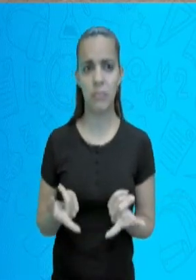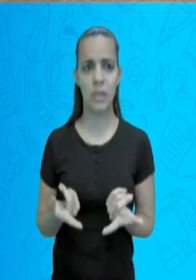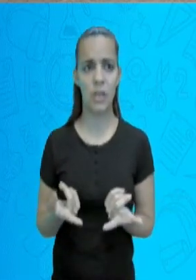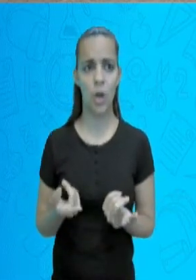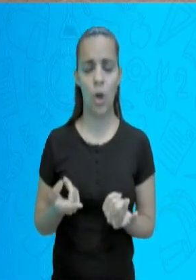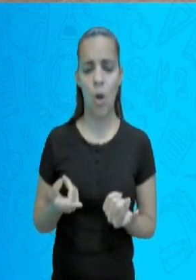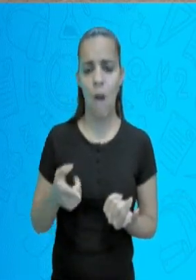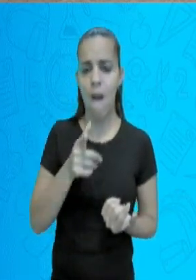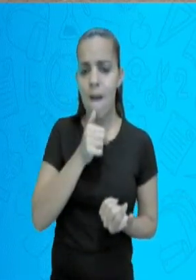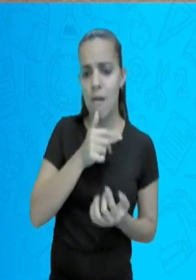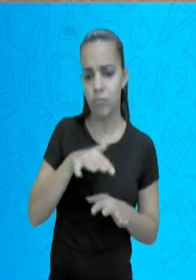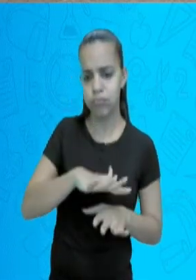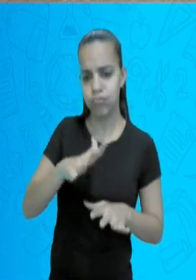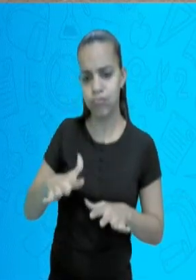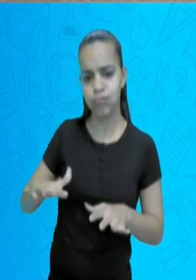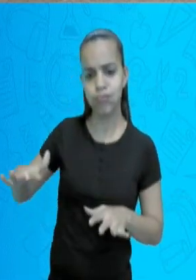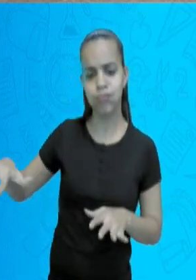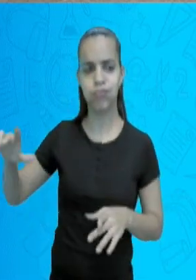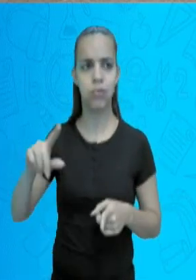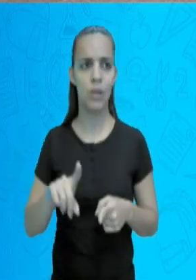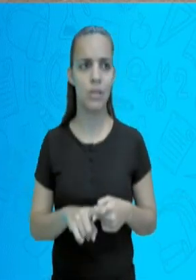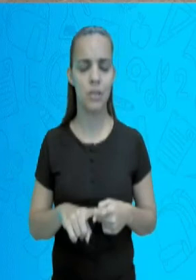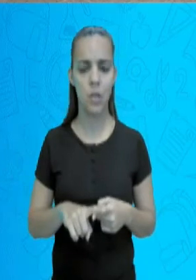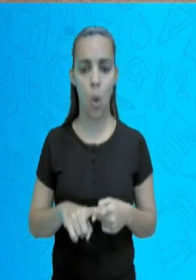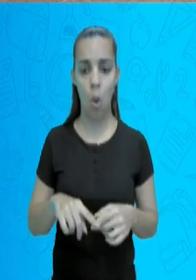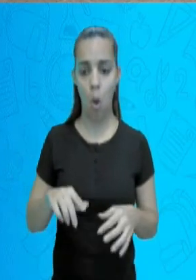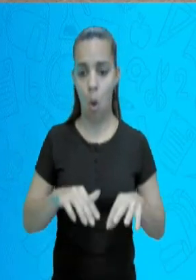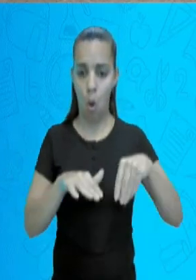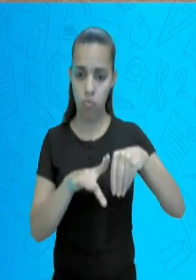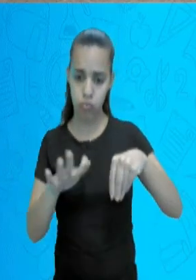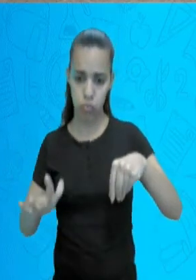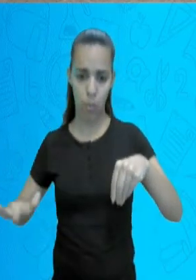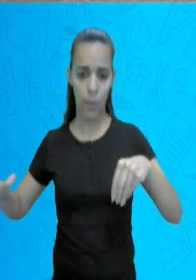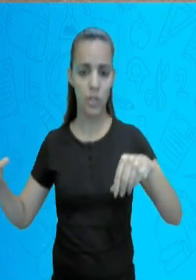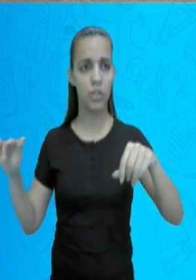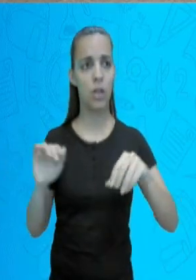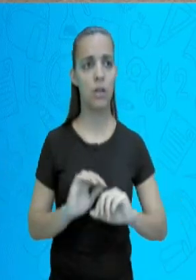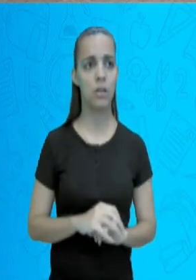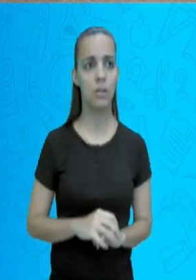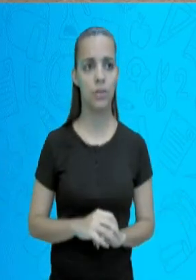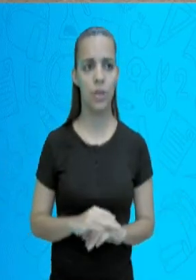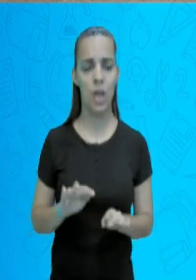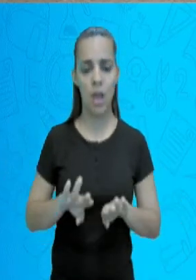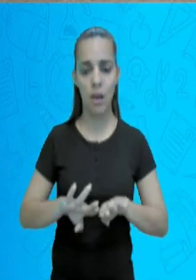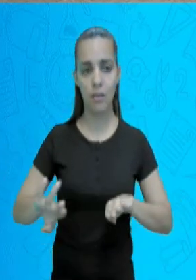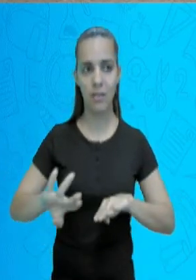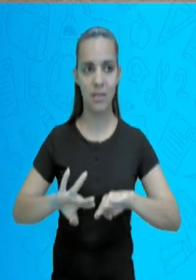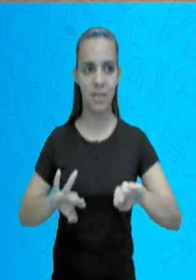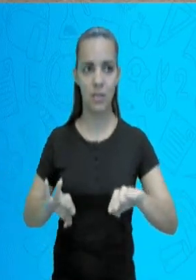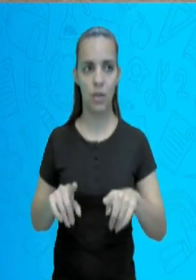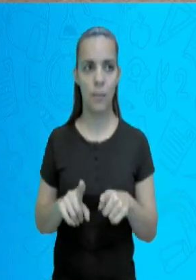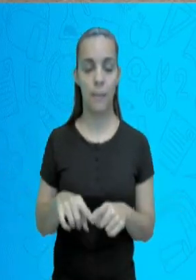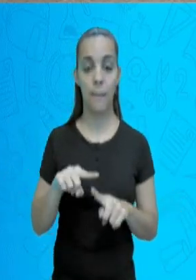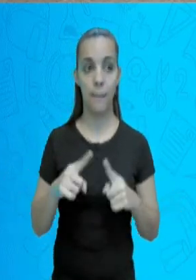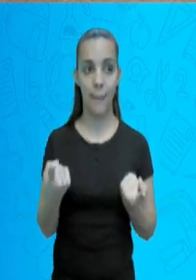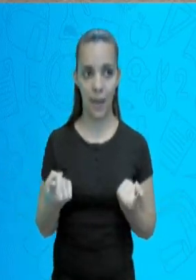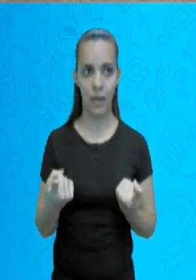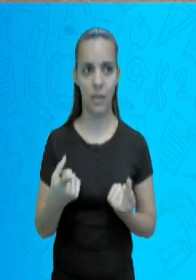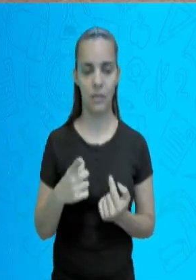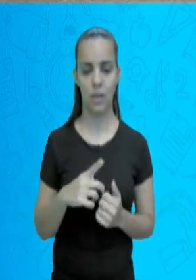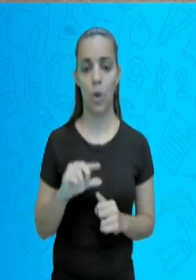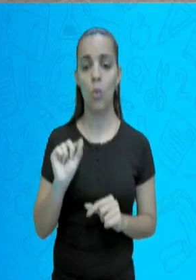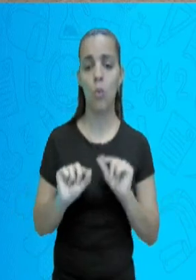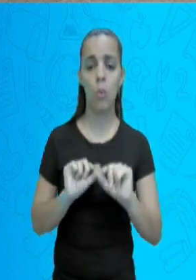separa a África? Os oceanos, os mares. Mas o que separa a Europa